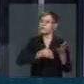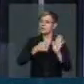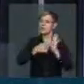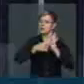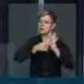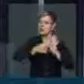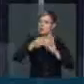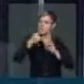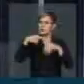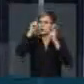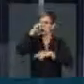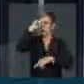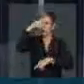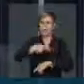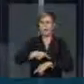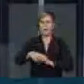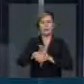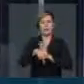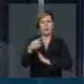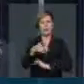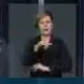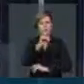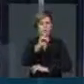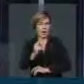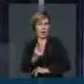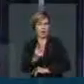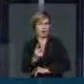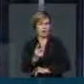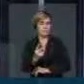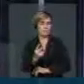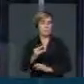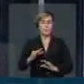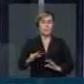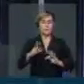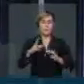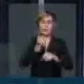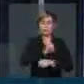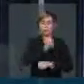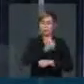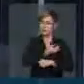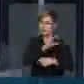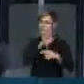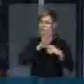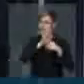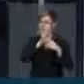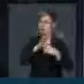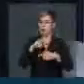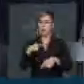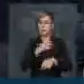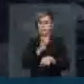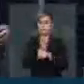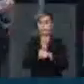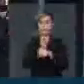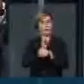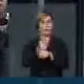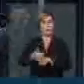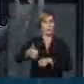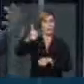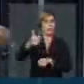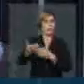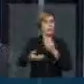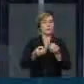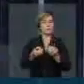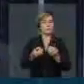desenvolvimento humano, por exemplo, o nosso IDH, todos os números que nós temos, sempre colocam o nosso Estado na dianteira. Os